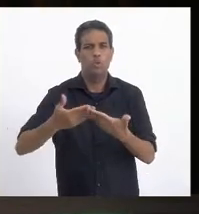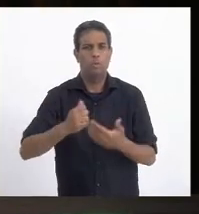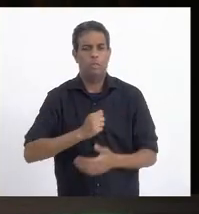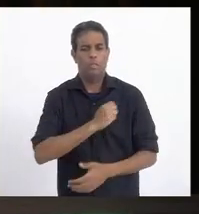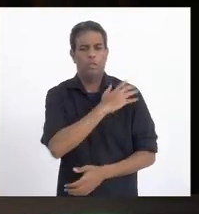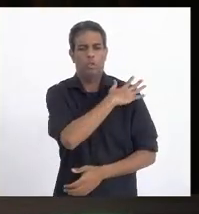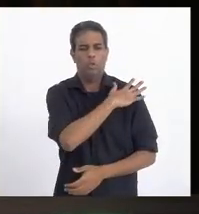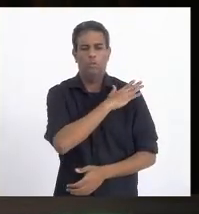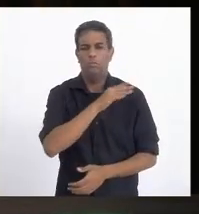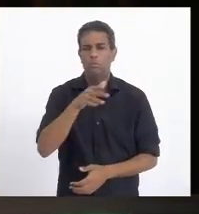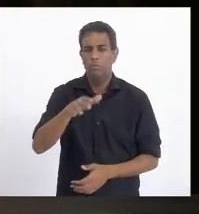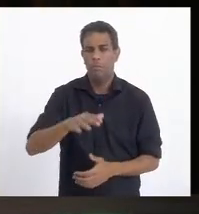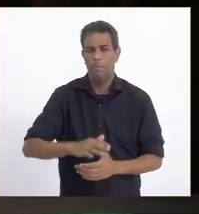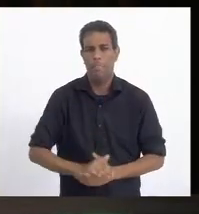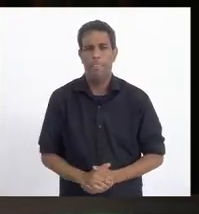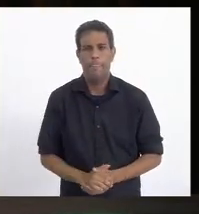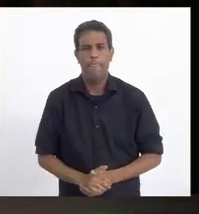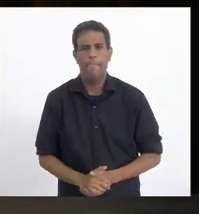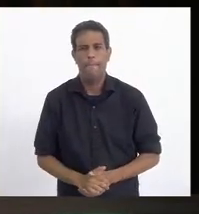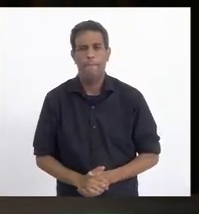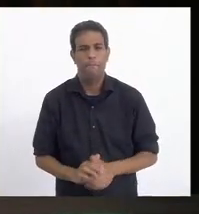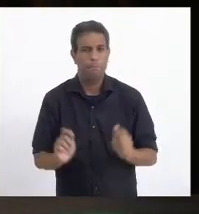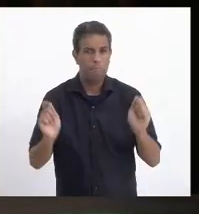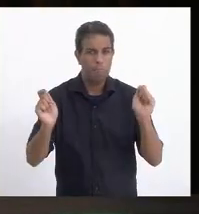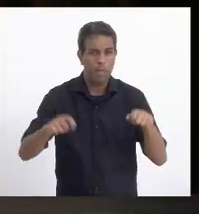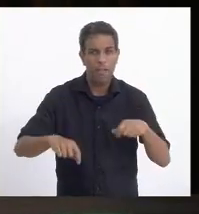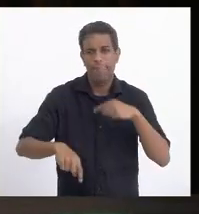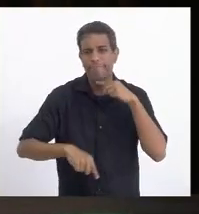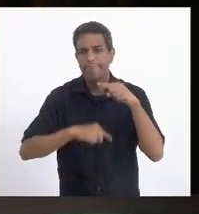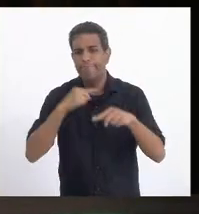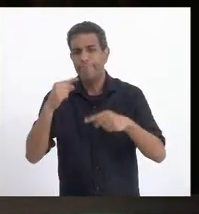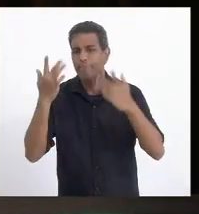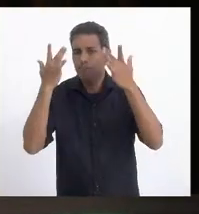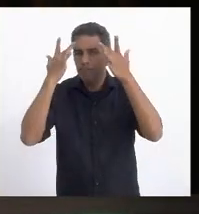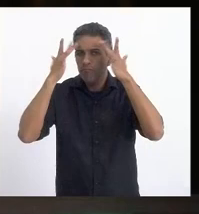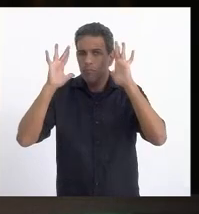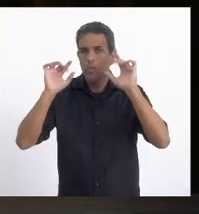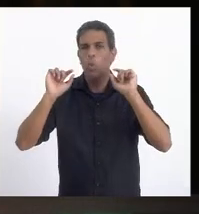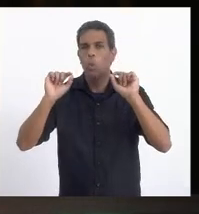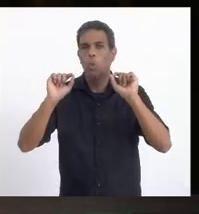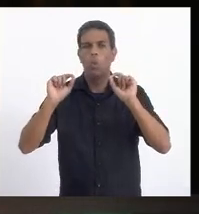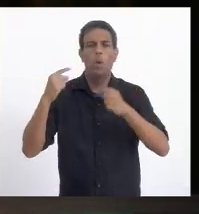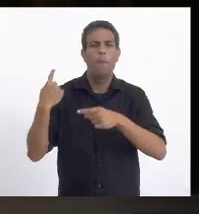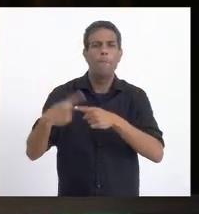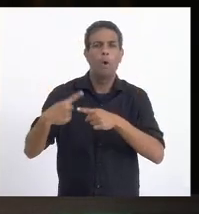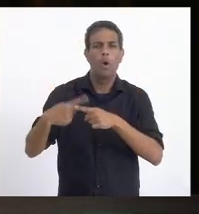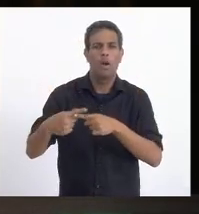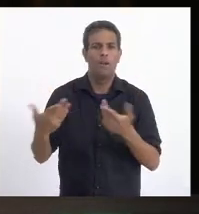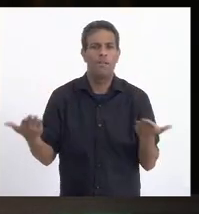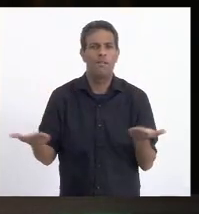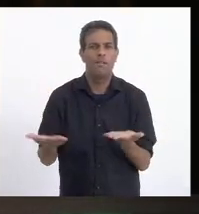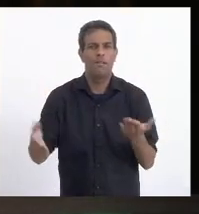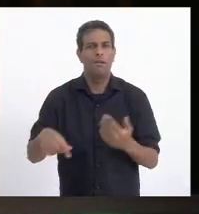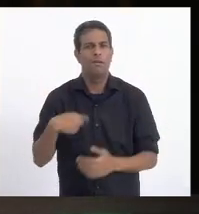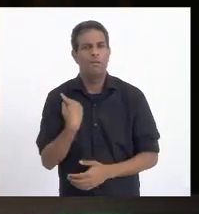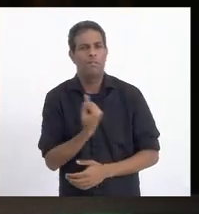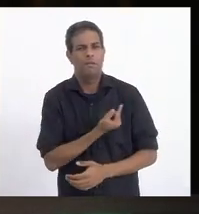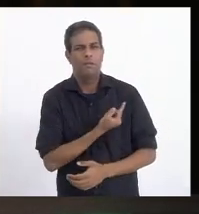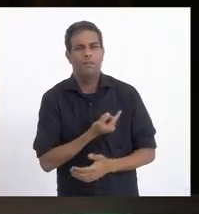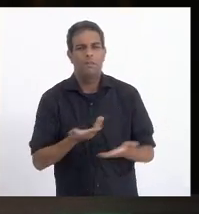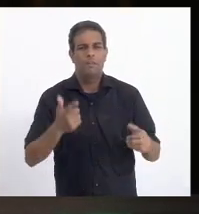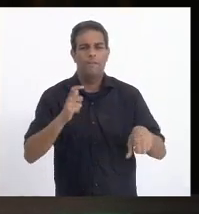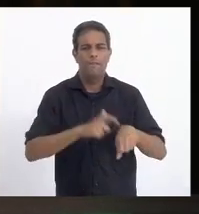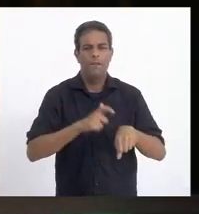do coronel Cajueiro Oi e aí não dá para entender o porquê que nós